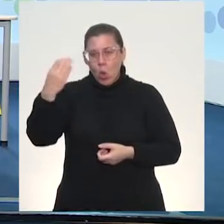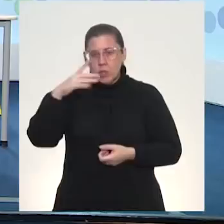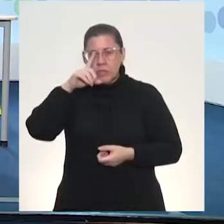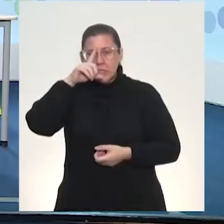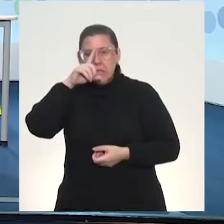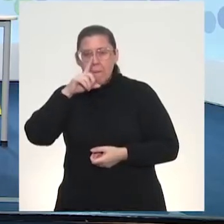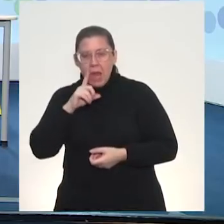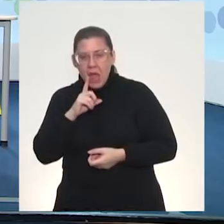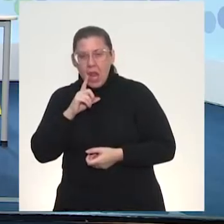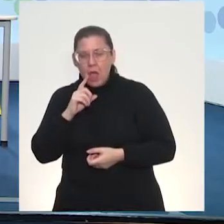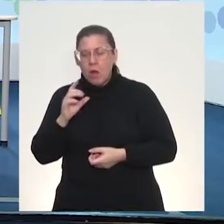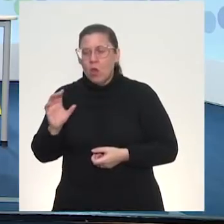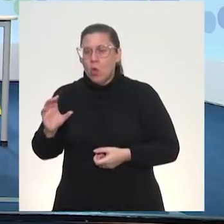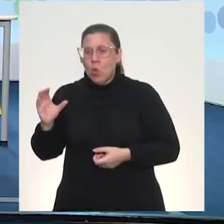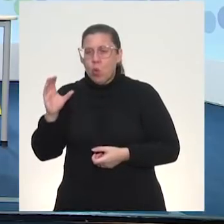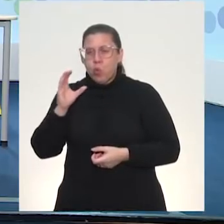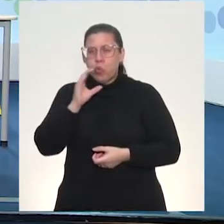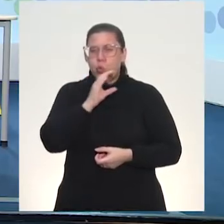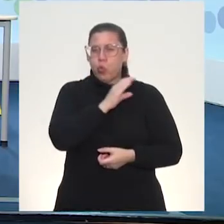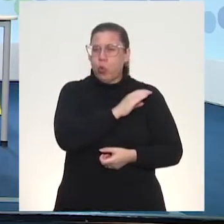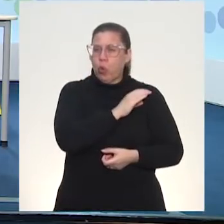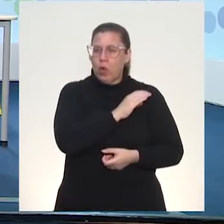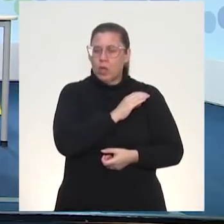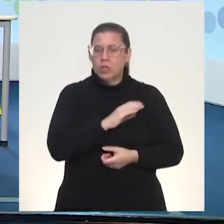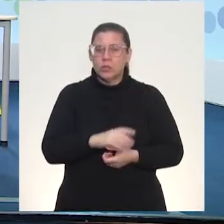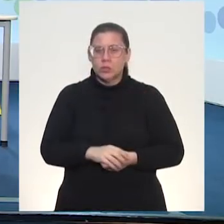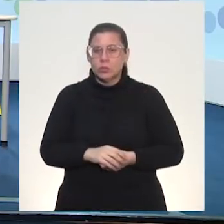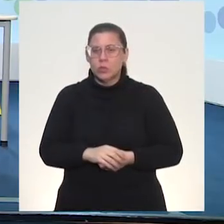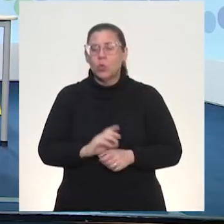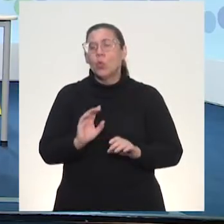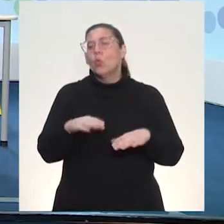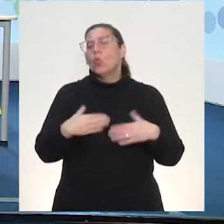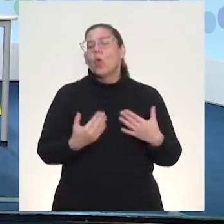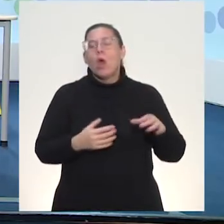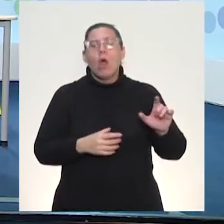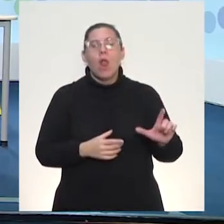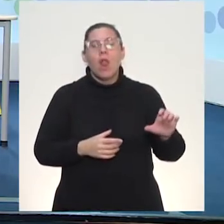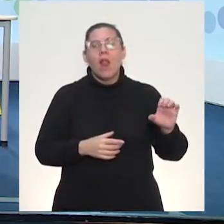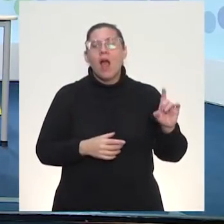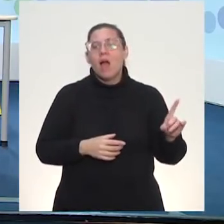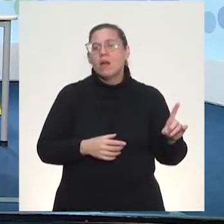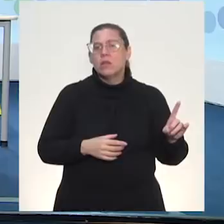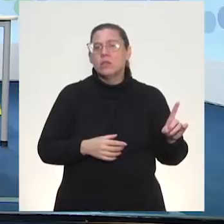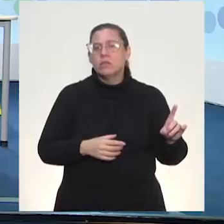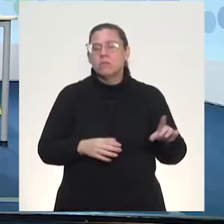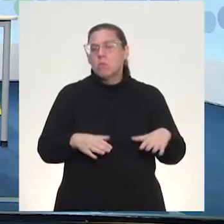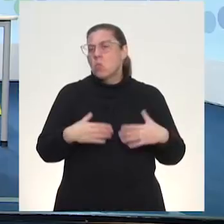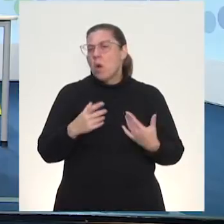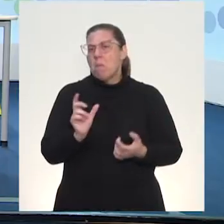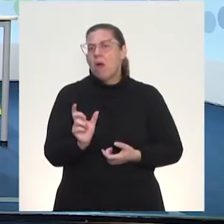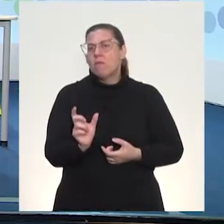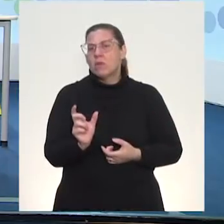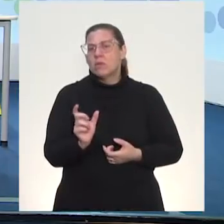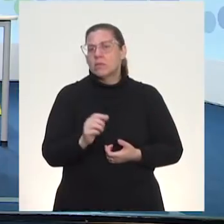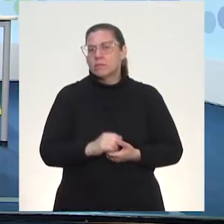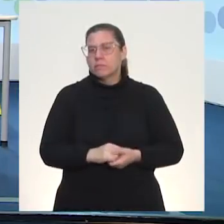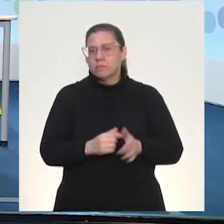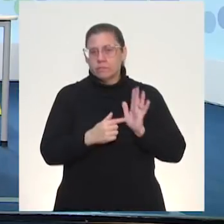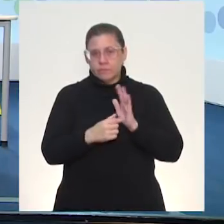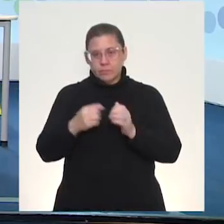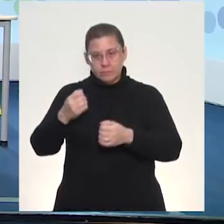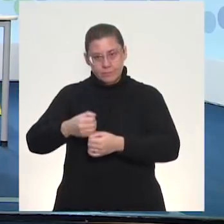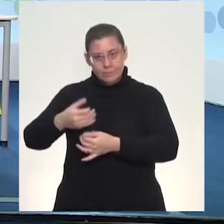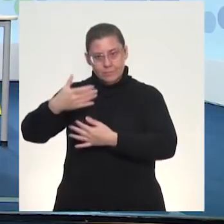aqueceu mais, aqui a nossa caixinha de óleo, do que próximo à lâmpada LED? Qual será? Qual será? Coloca aí para nós no